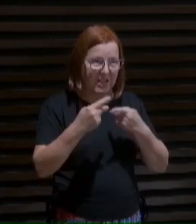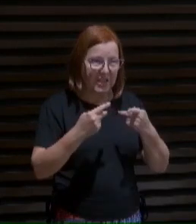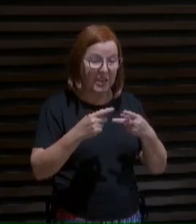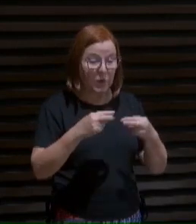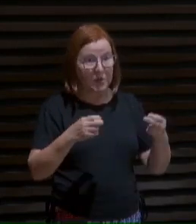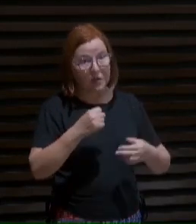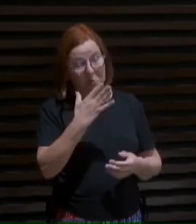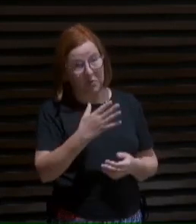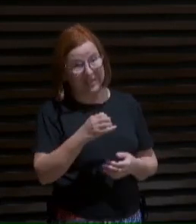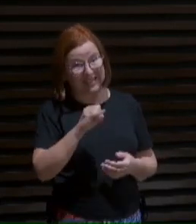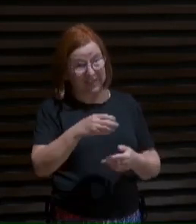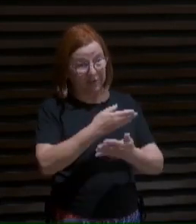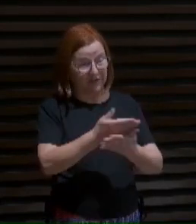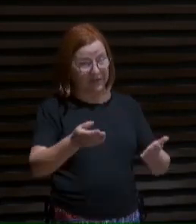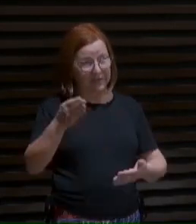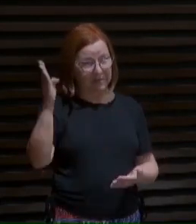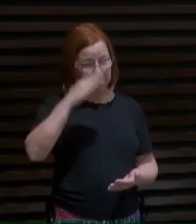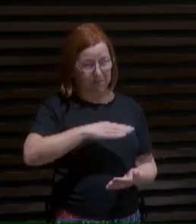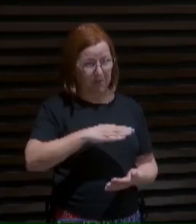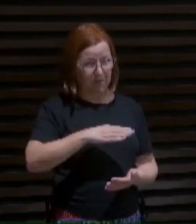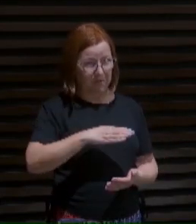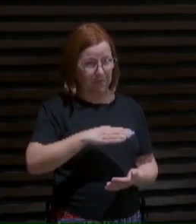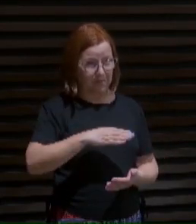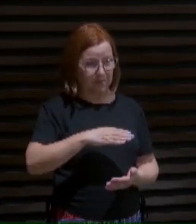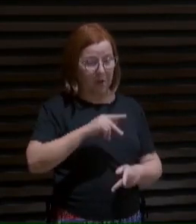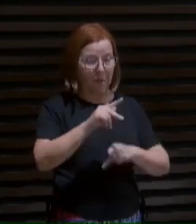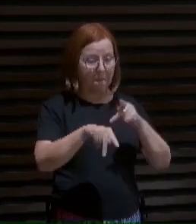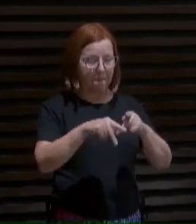maus, raça de víboras?